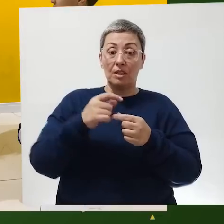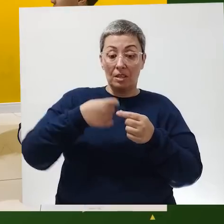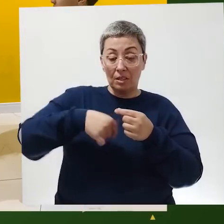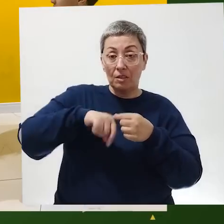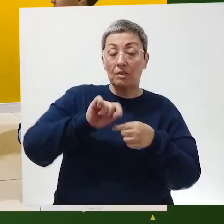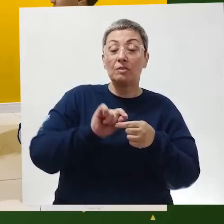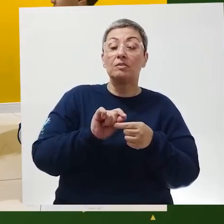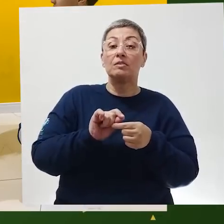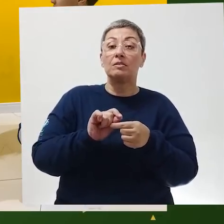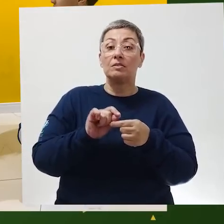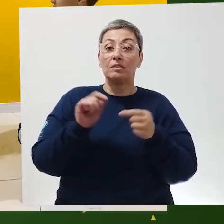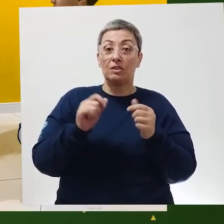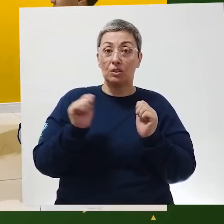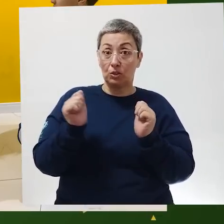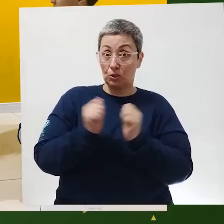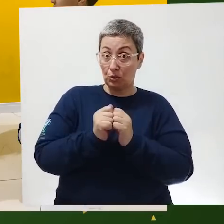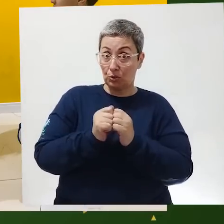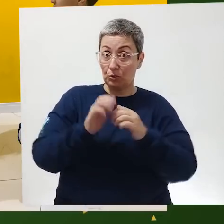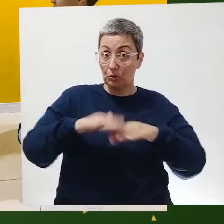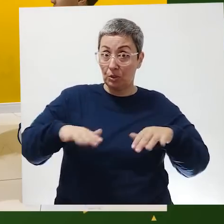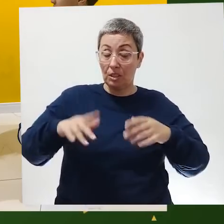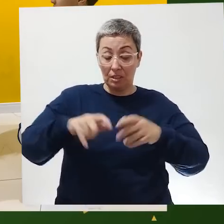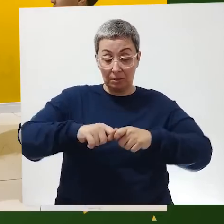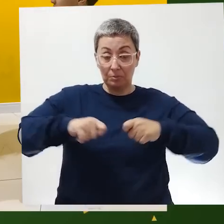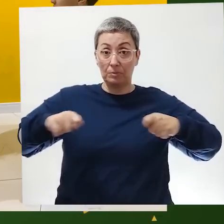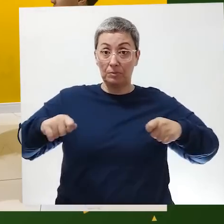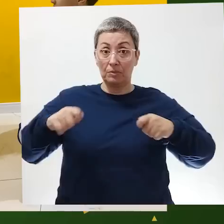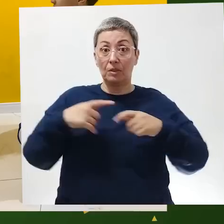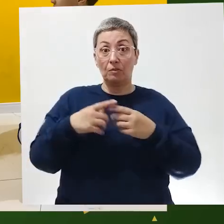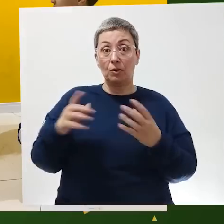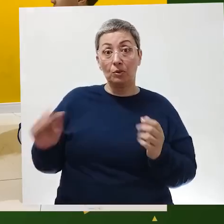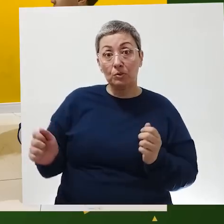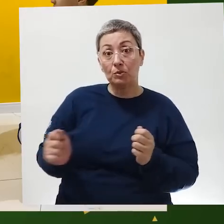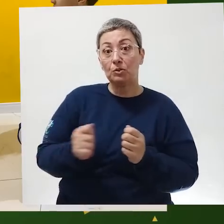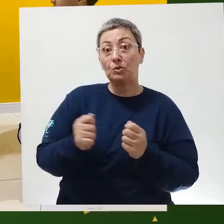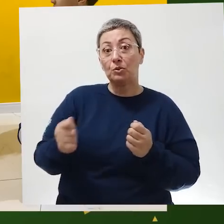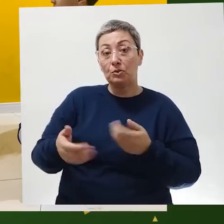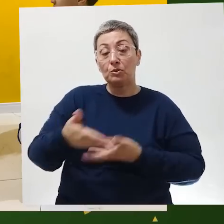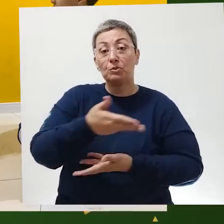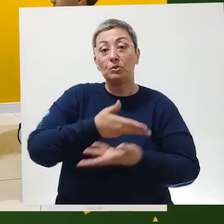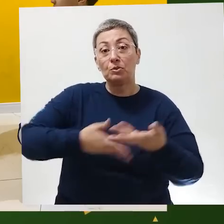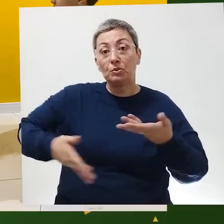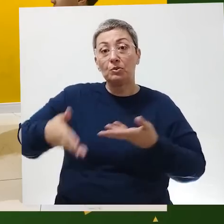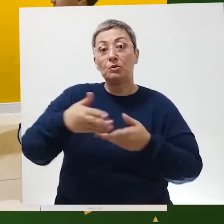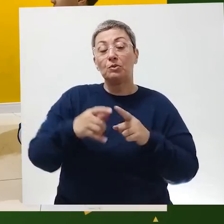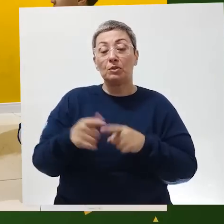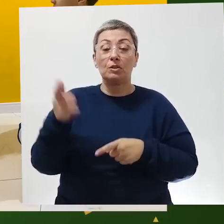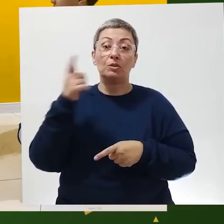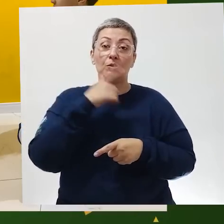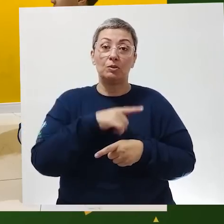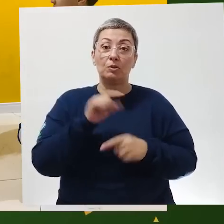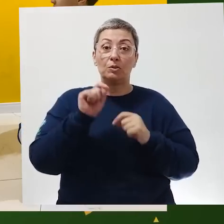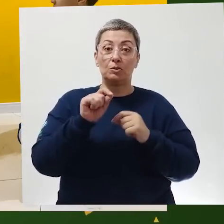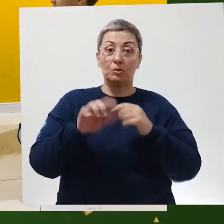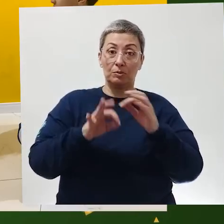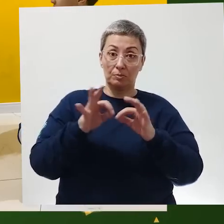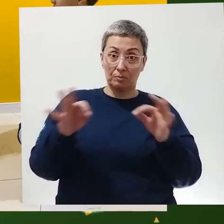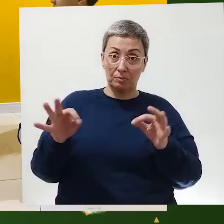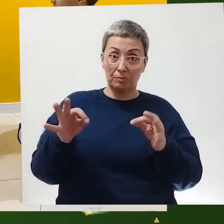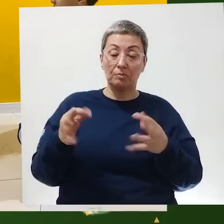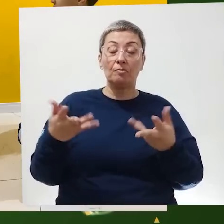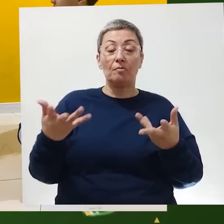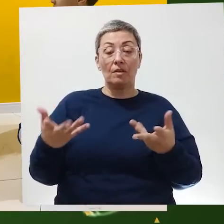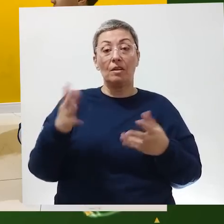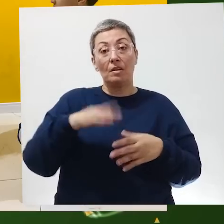por dentro junto com a criança e ela puxa. Eu vou envolvendo ela nessa parte até que chega a parte do laço.